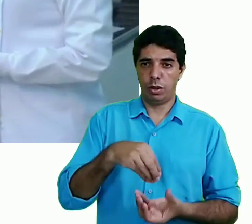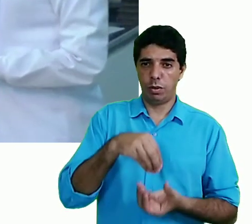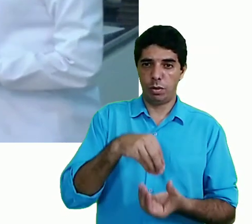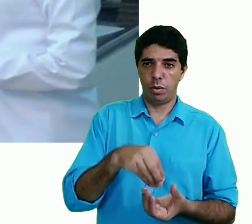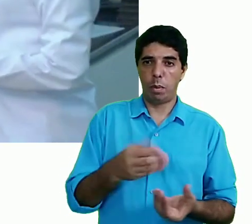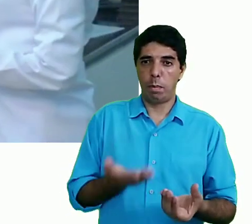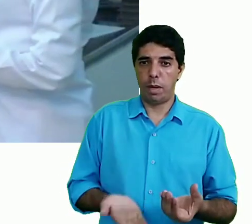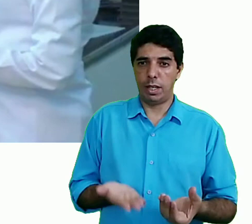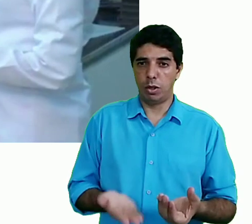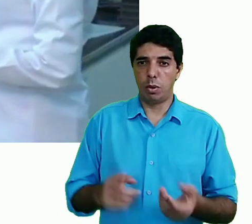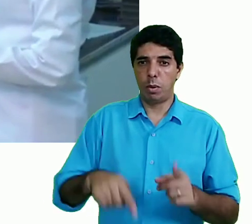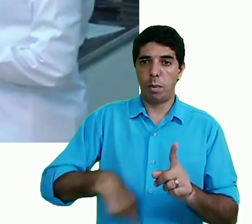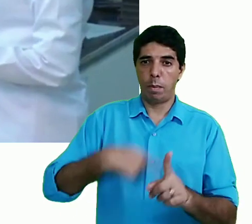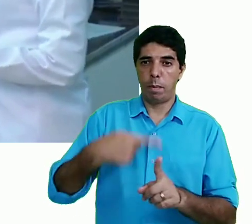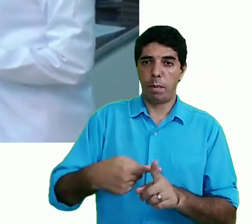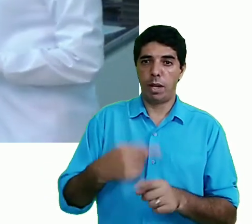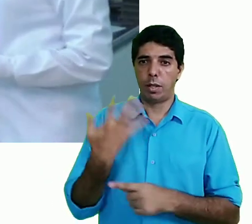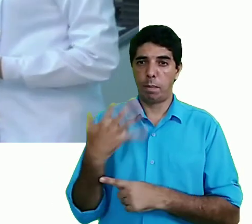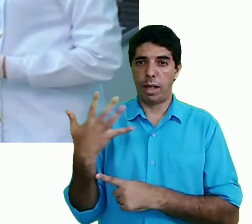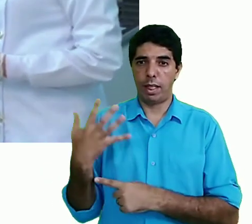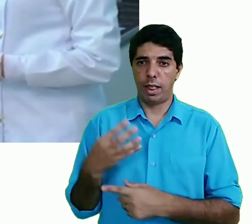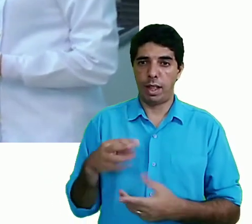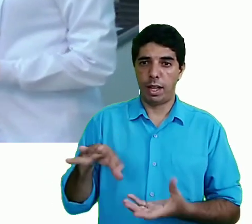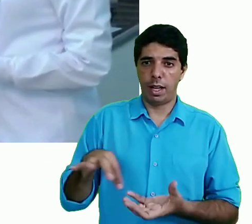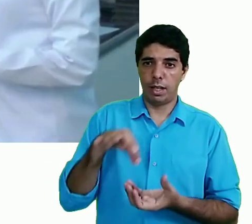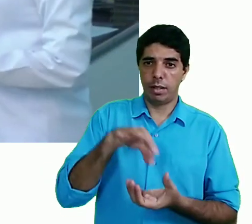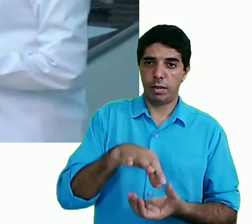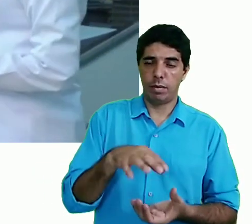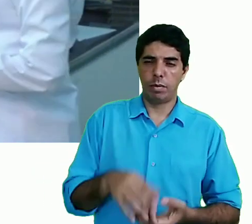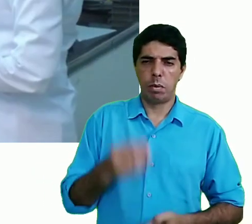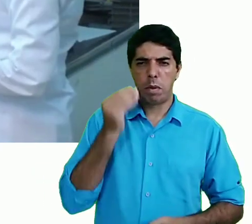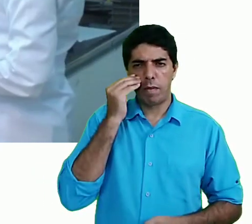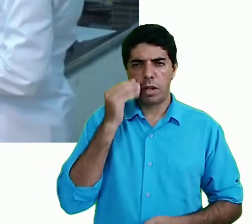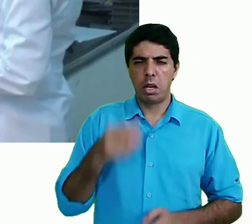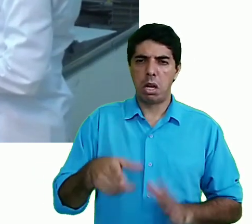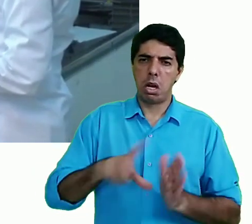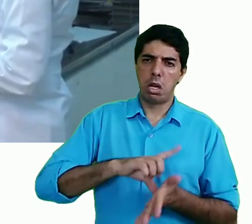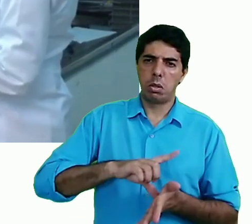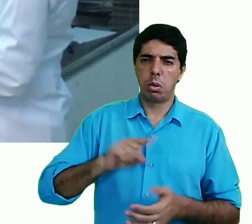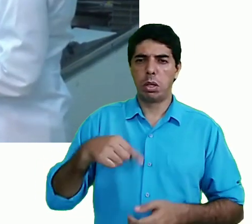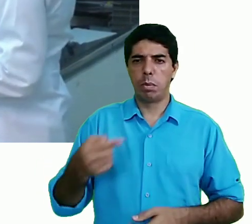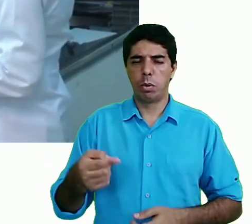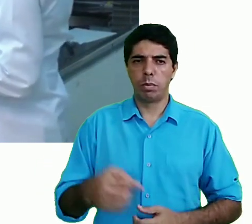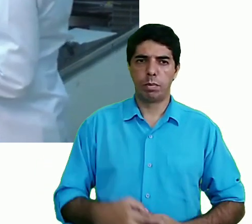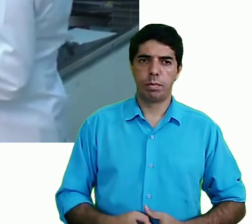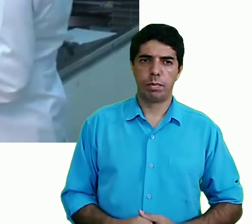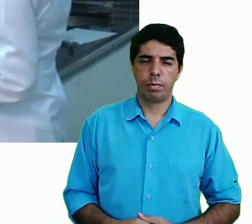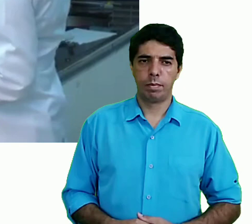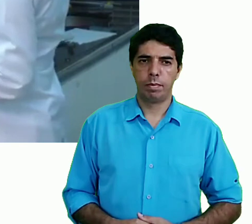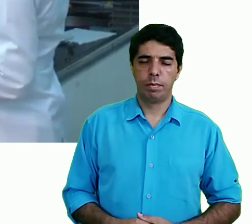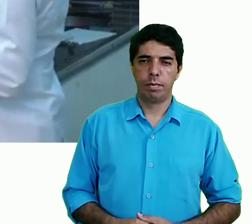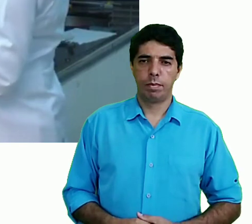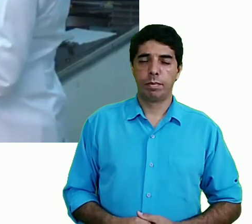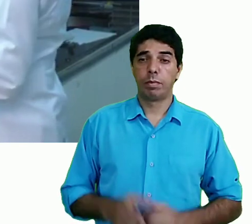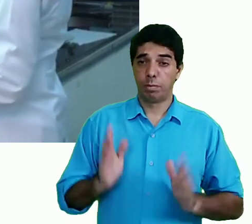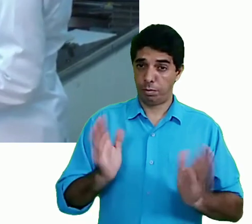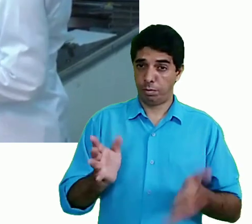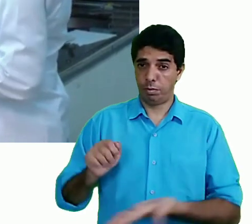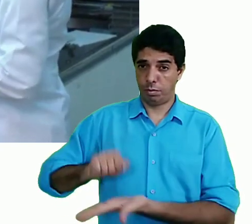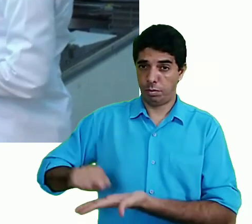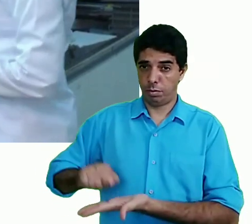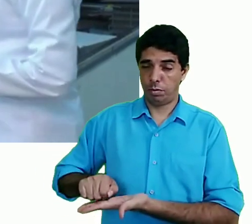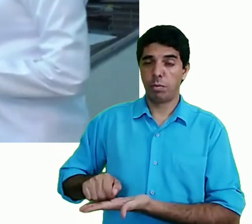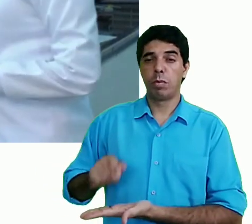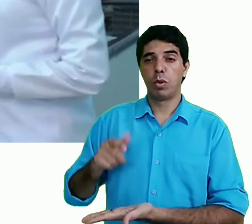para verificar, né, se houve diferença do antes e o depois, tá bom? Então, feito isso, vocês, né, tenham o